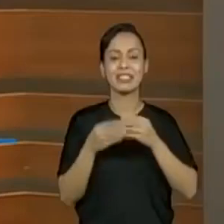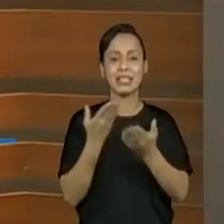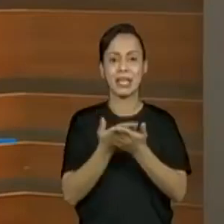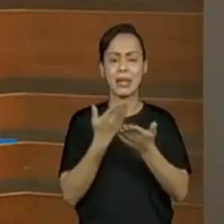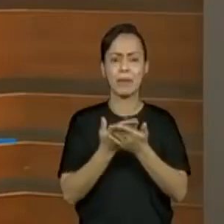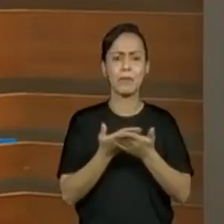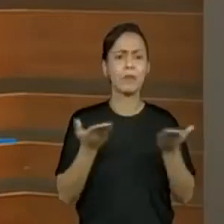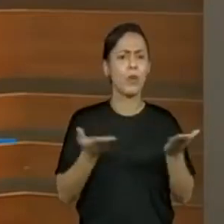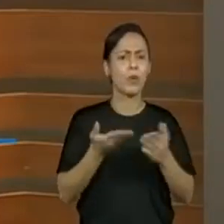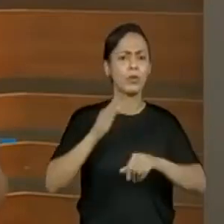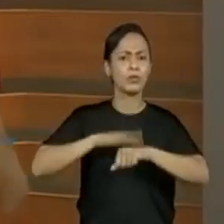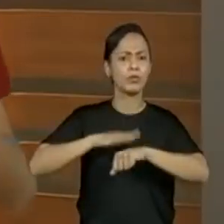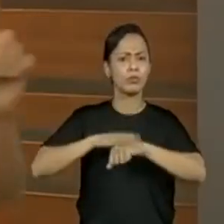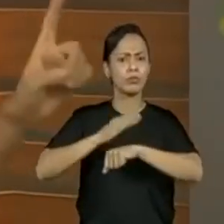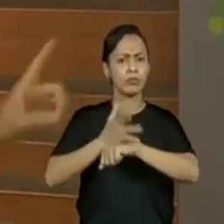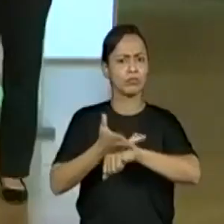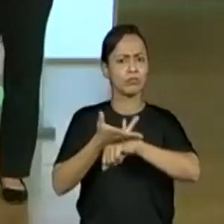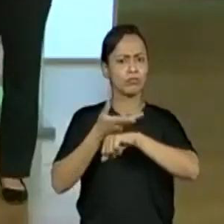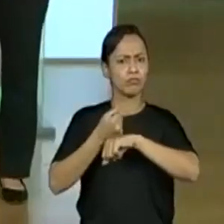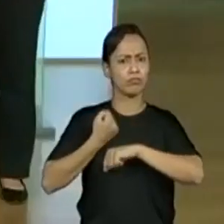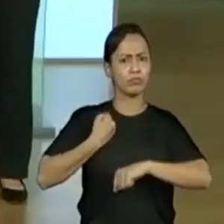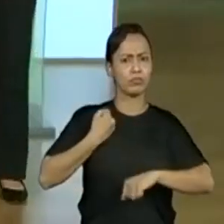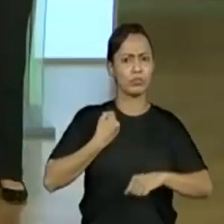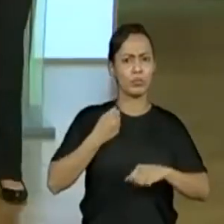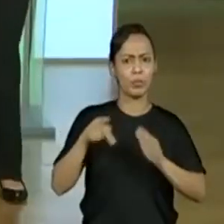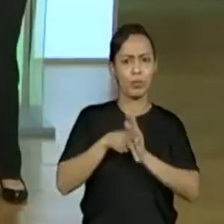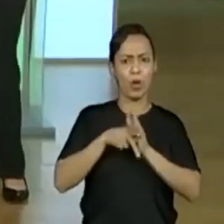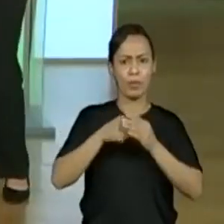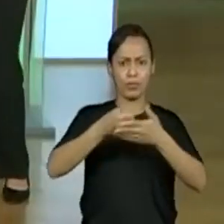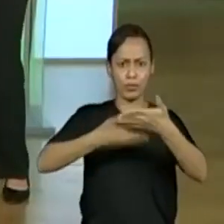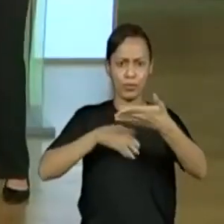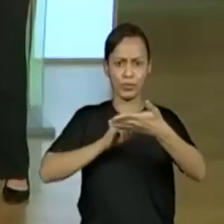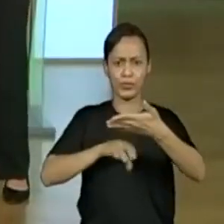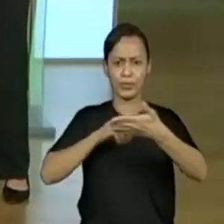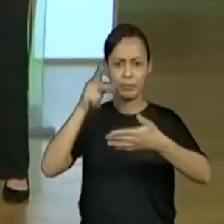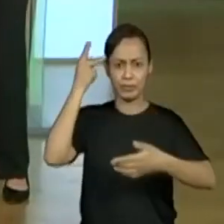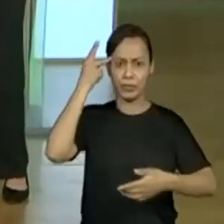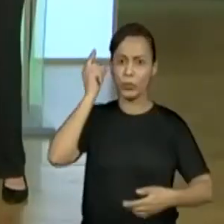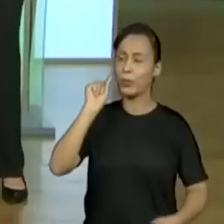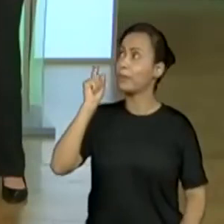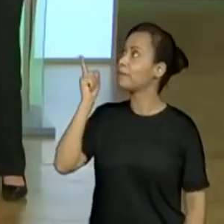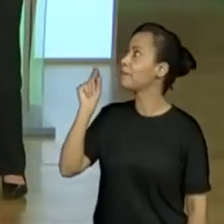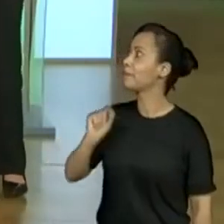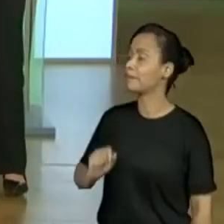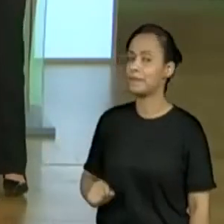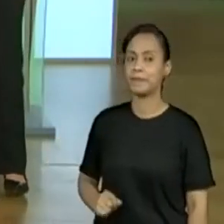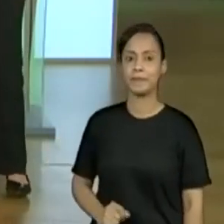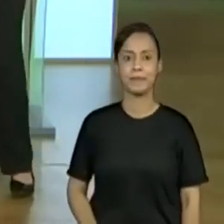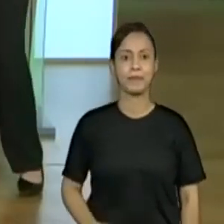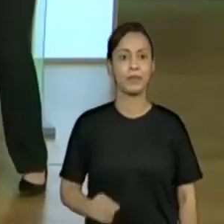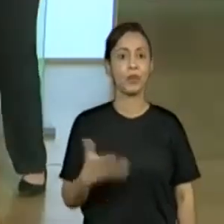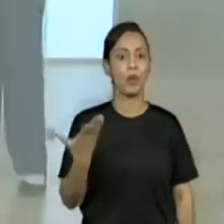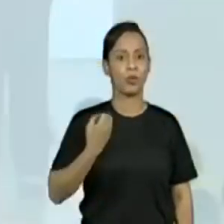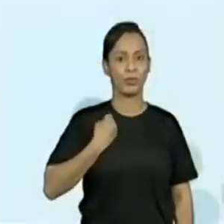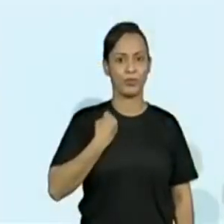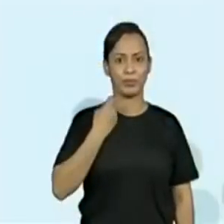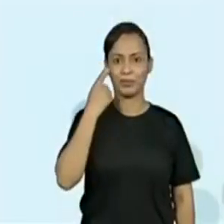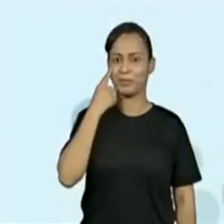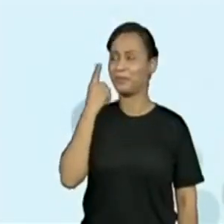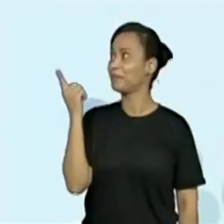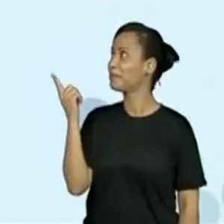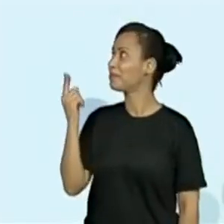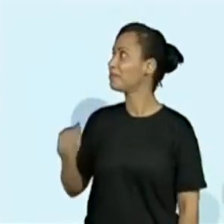a seguinte habilidade do currículo paulista. Vou colocar na tela. A habilidade do currículo paulista é a seguinte.